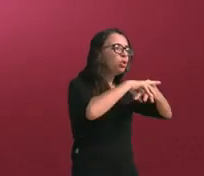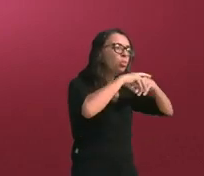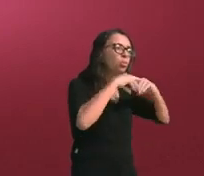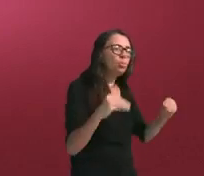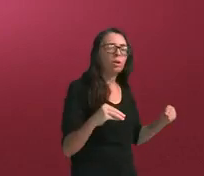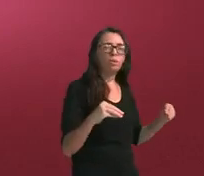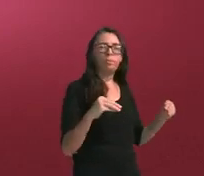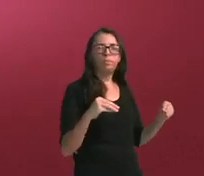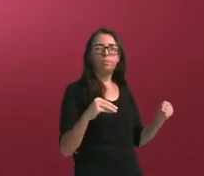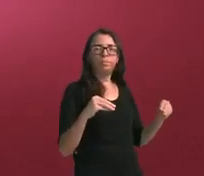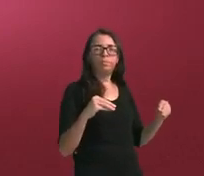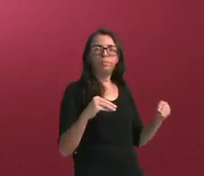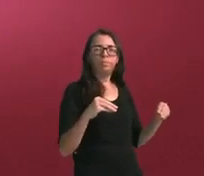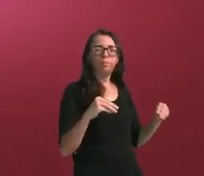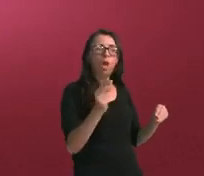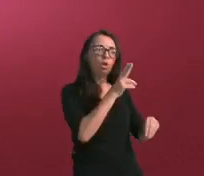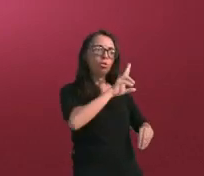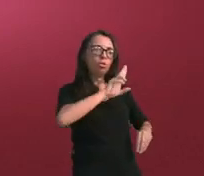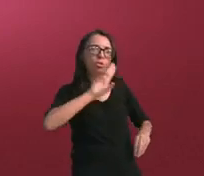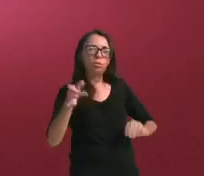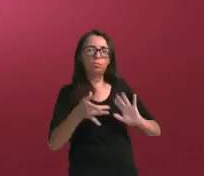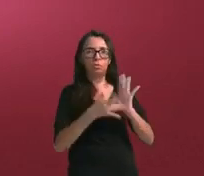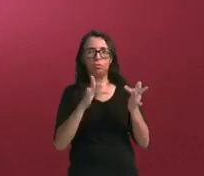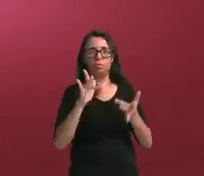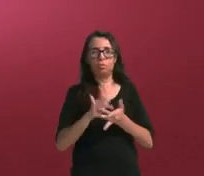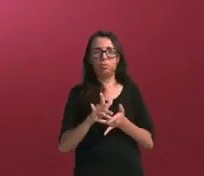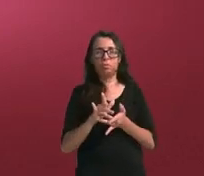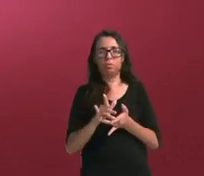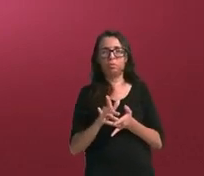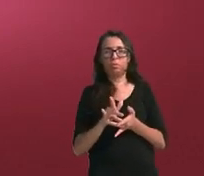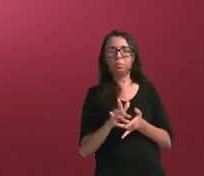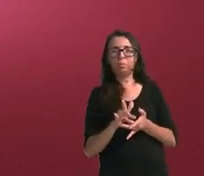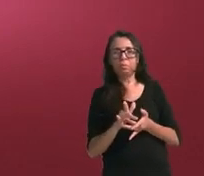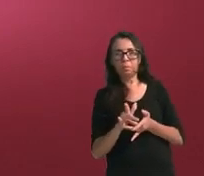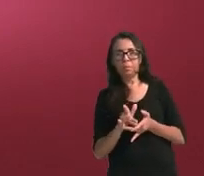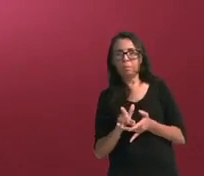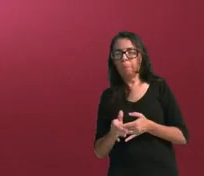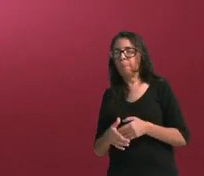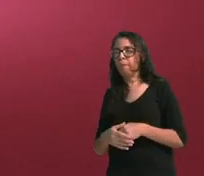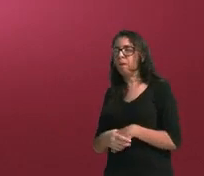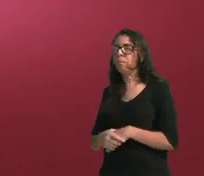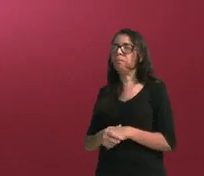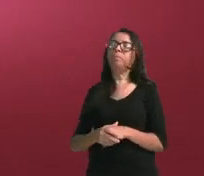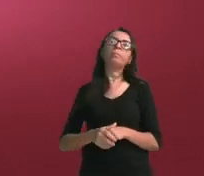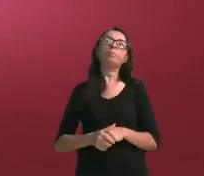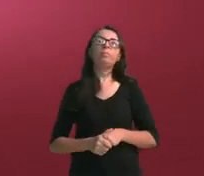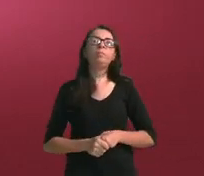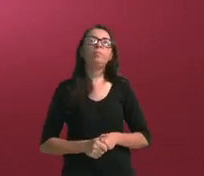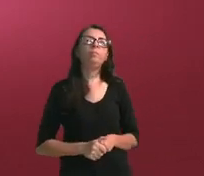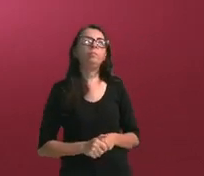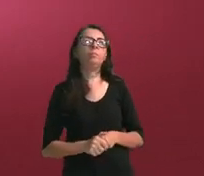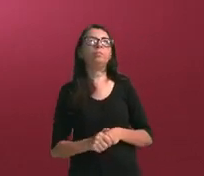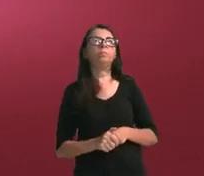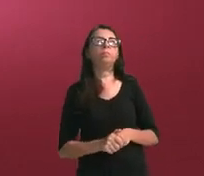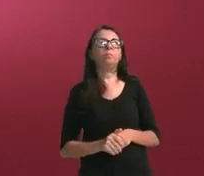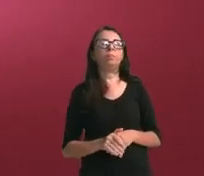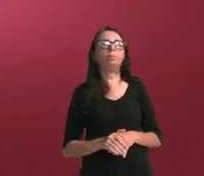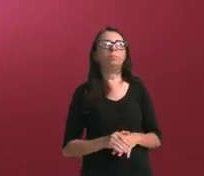do relacionamento entre o servo e o seu mestre? Entre os discípulos e Jesus.